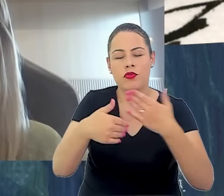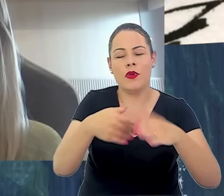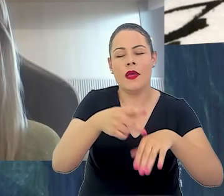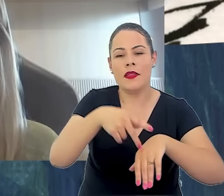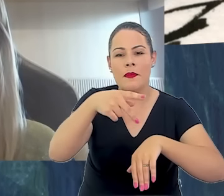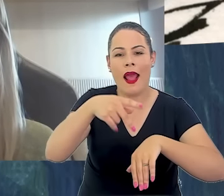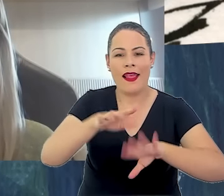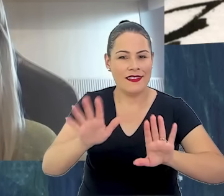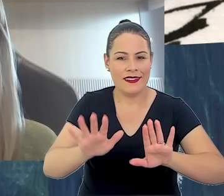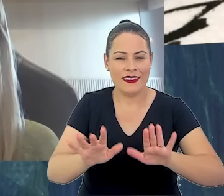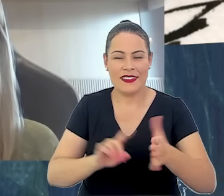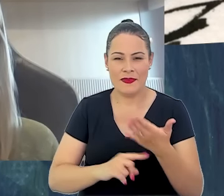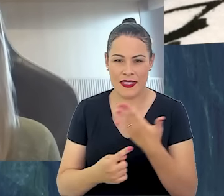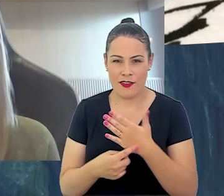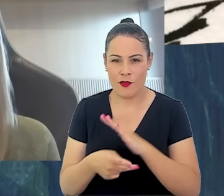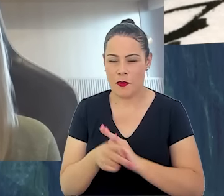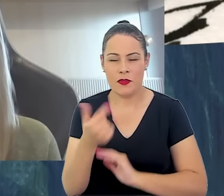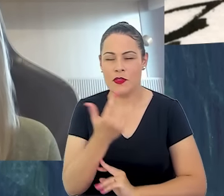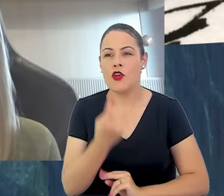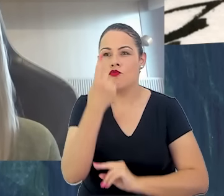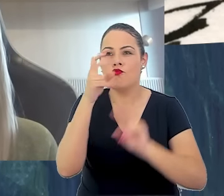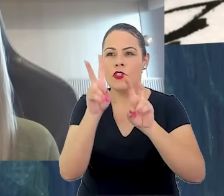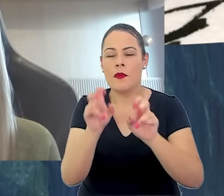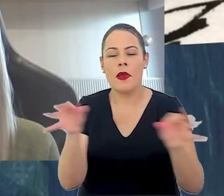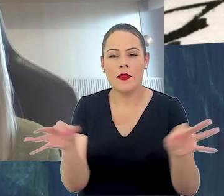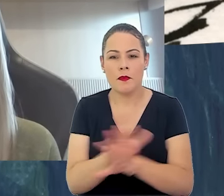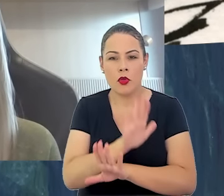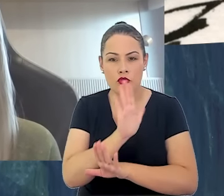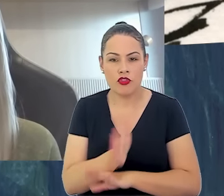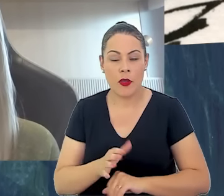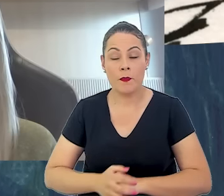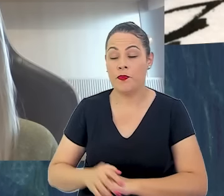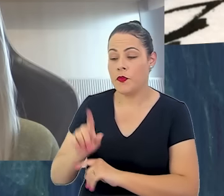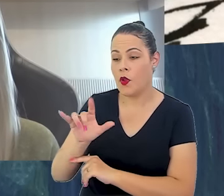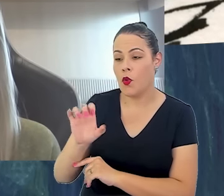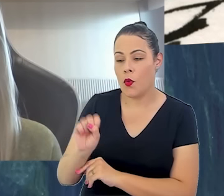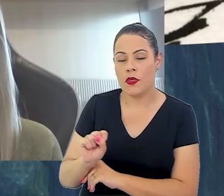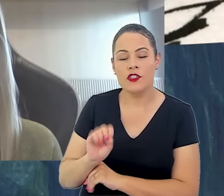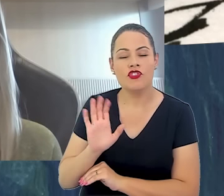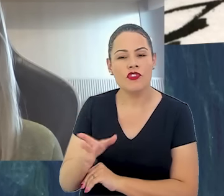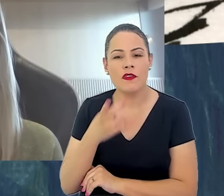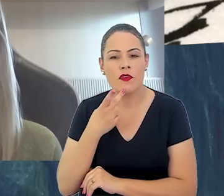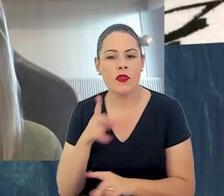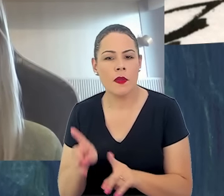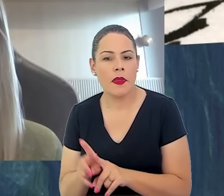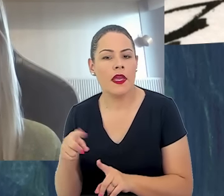só queria pontuar mais uma coisa. A Luiz também falou de disclosure,